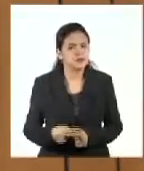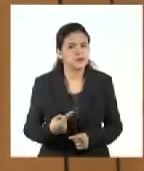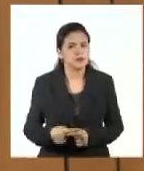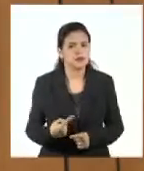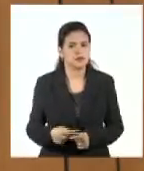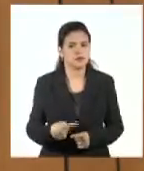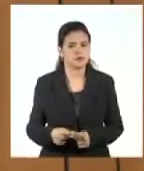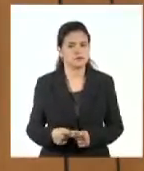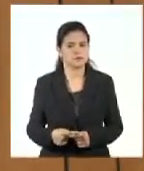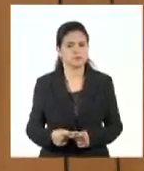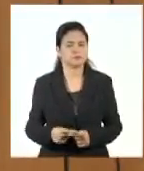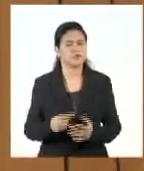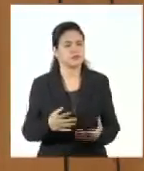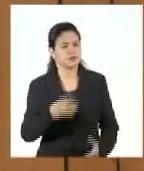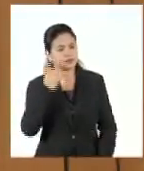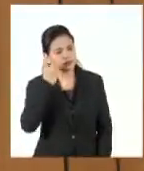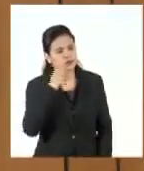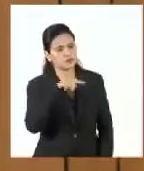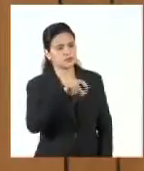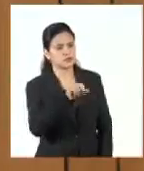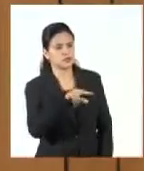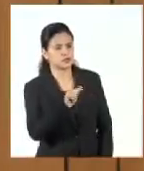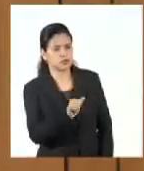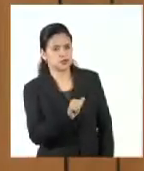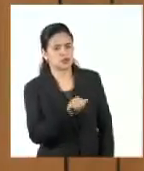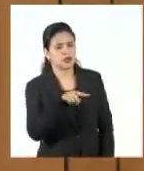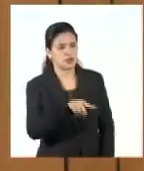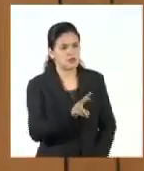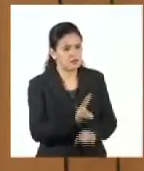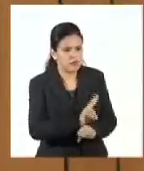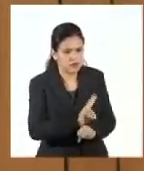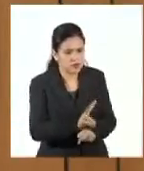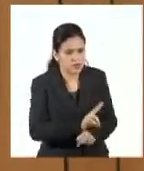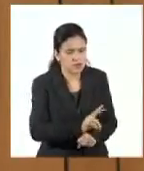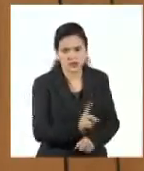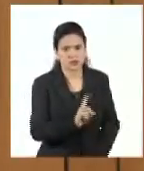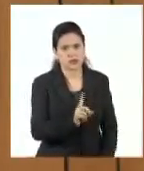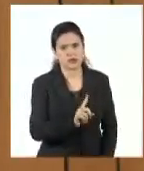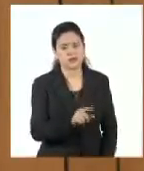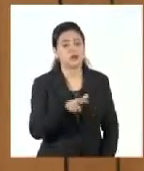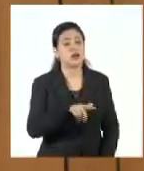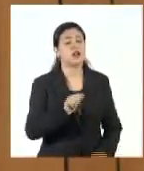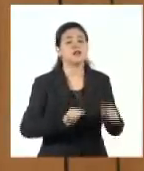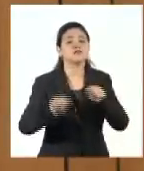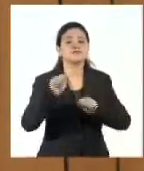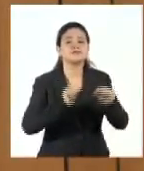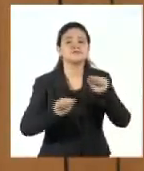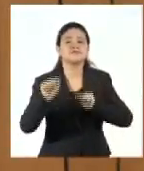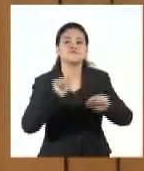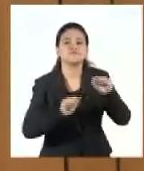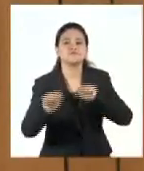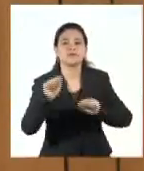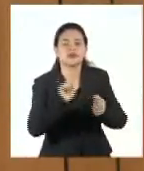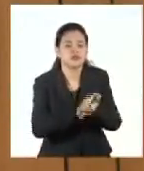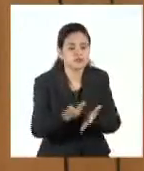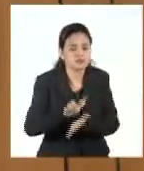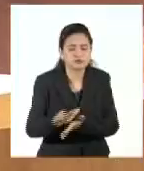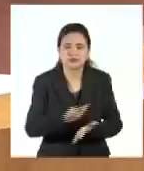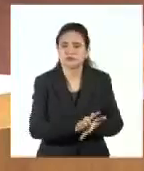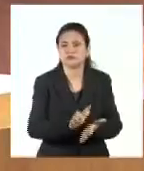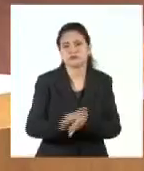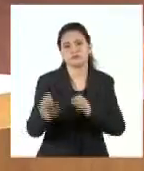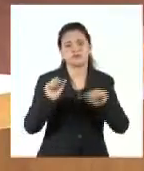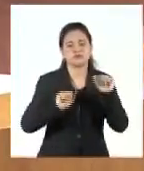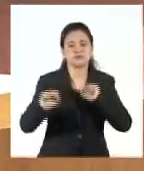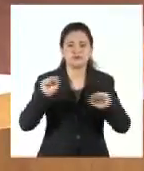deputada Nina não era nem vigilante, ele era um zelador. Um zelador